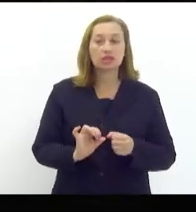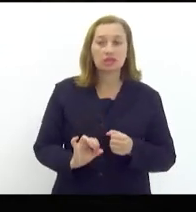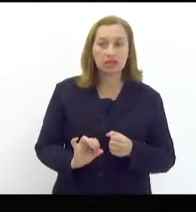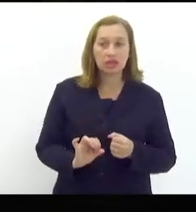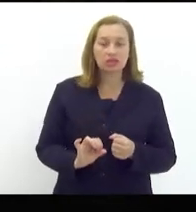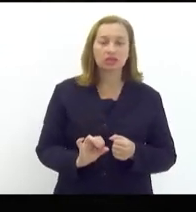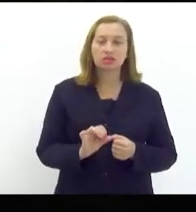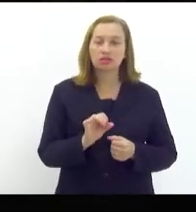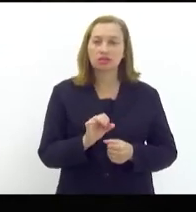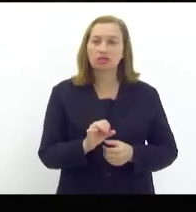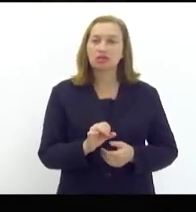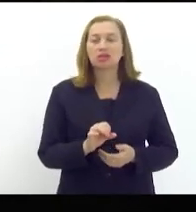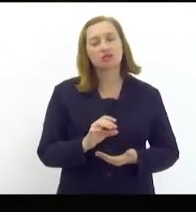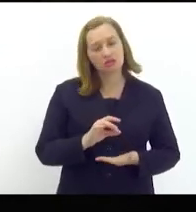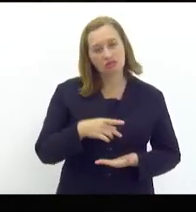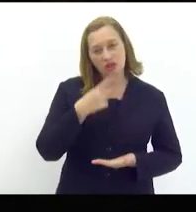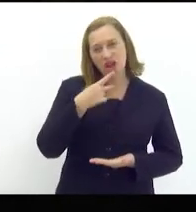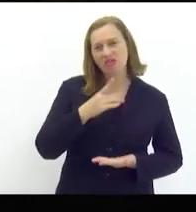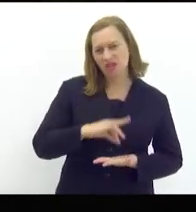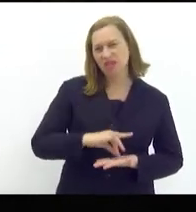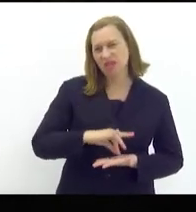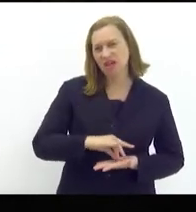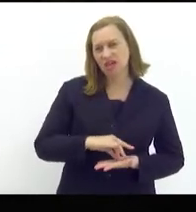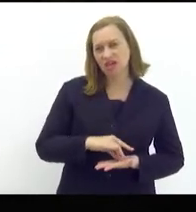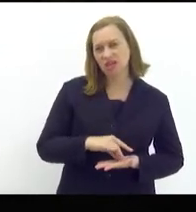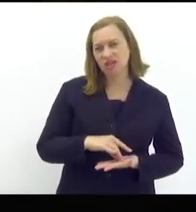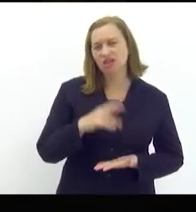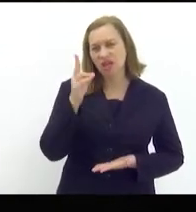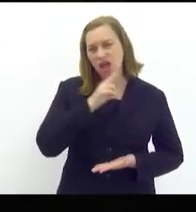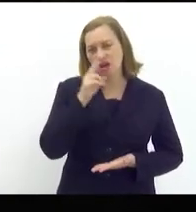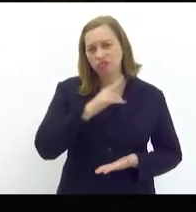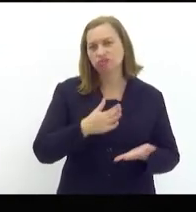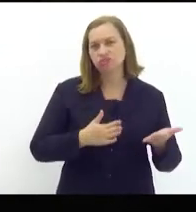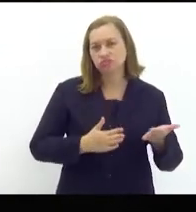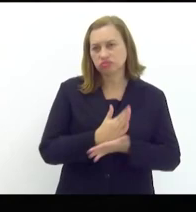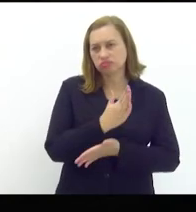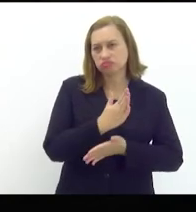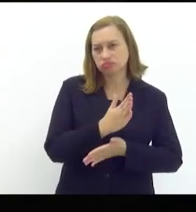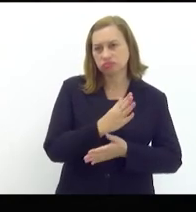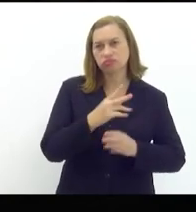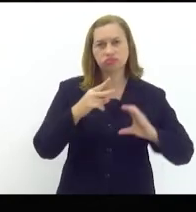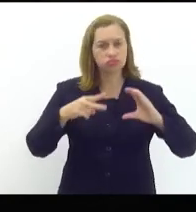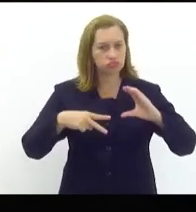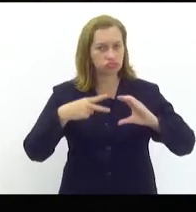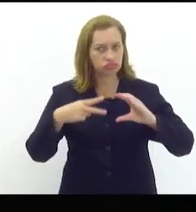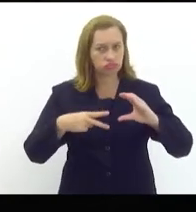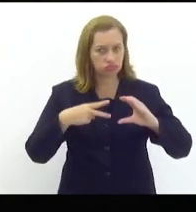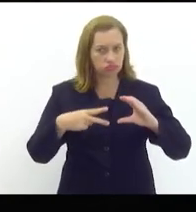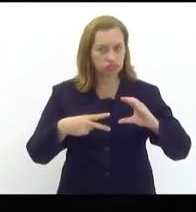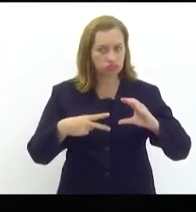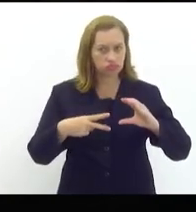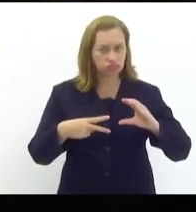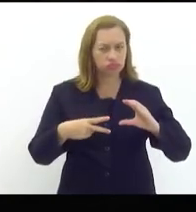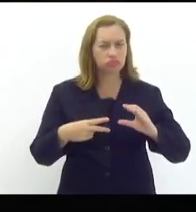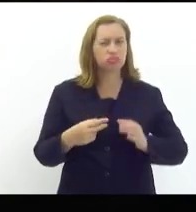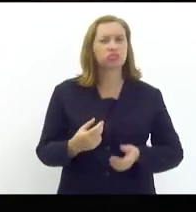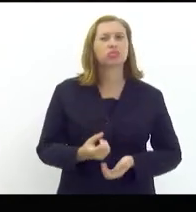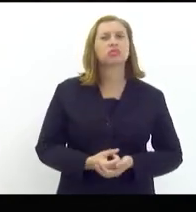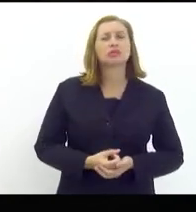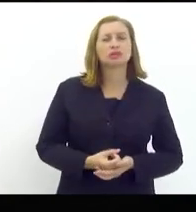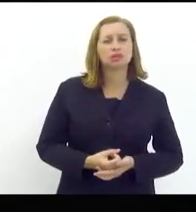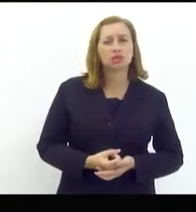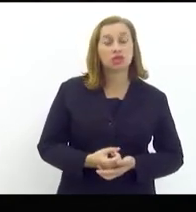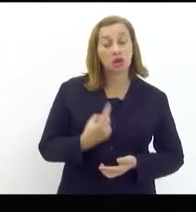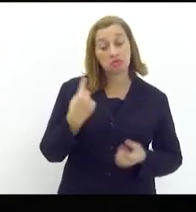com sinceridade na velocidade que foi aprovado pela câmara eu desafio